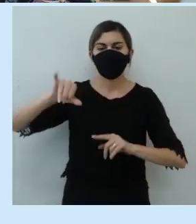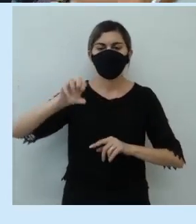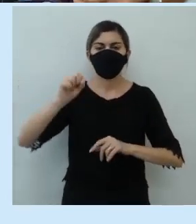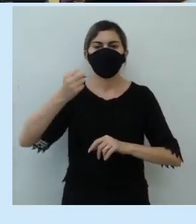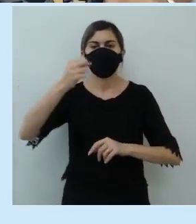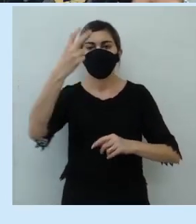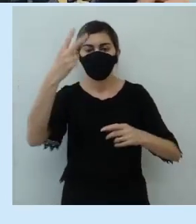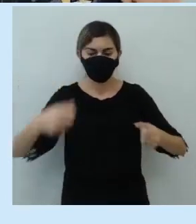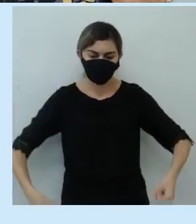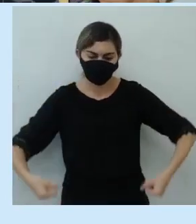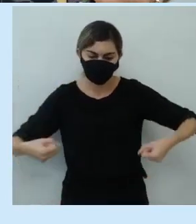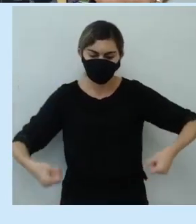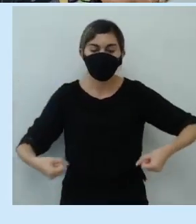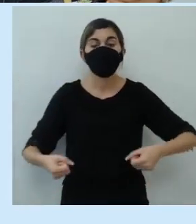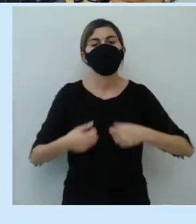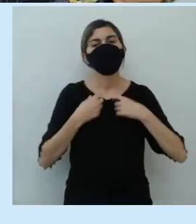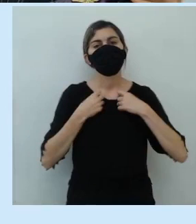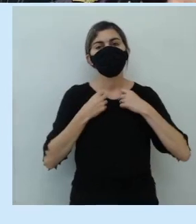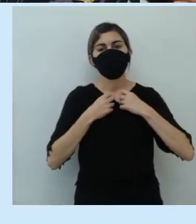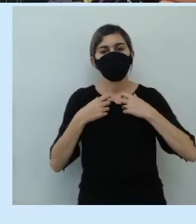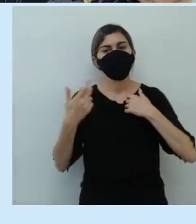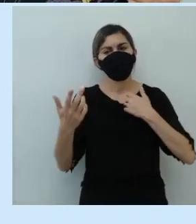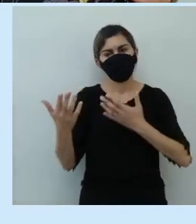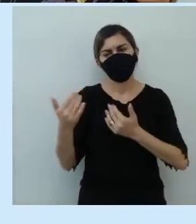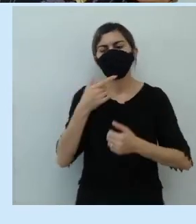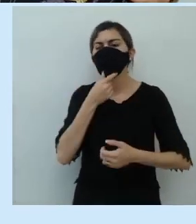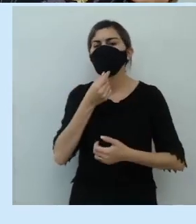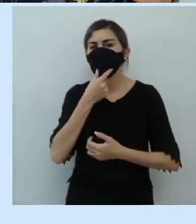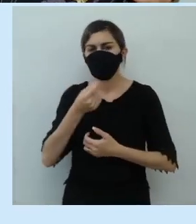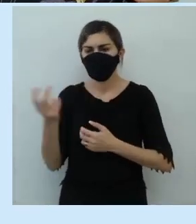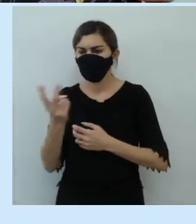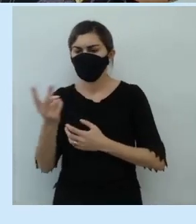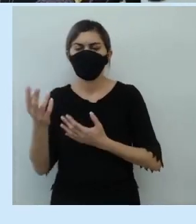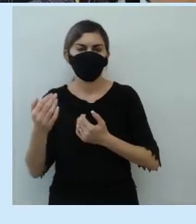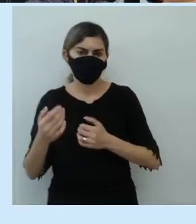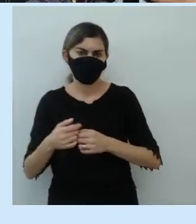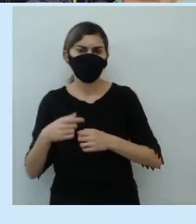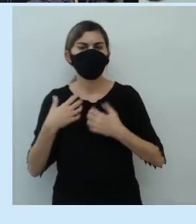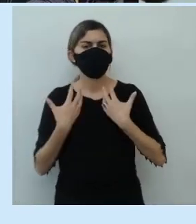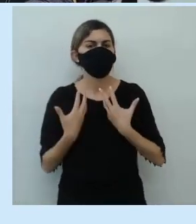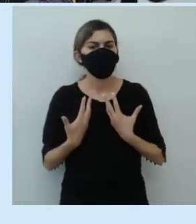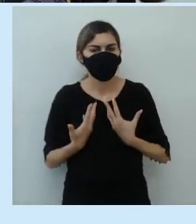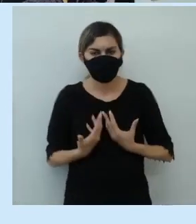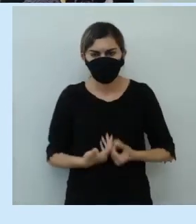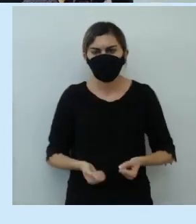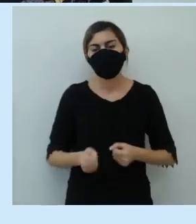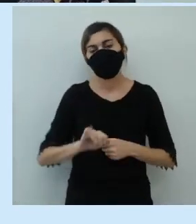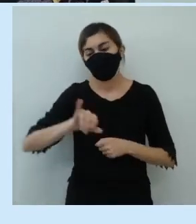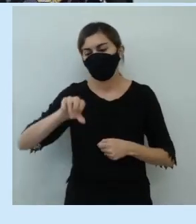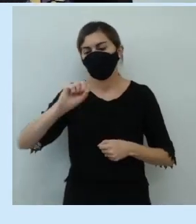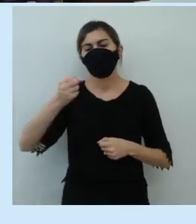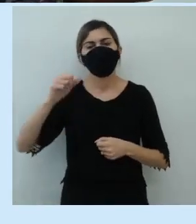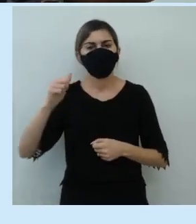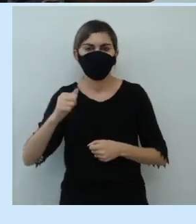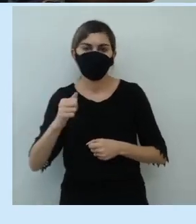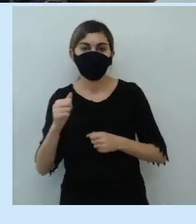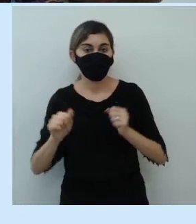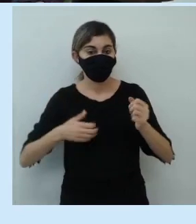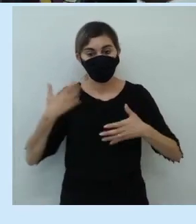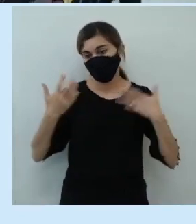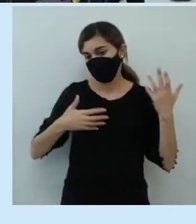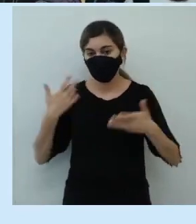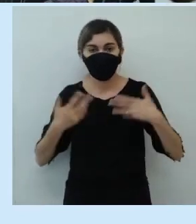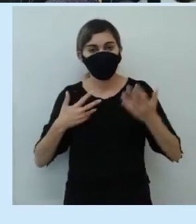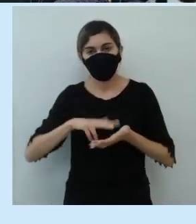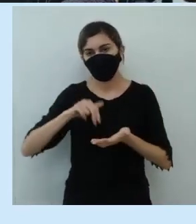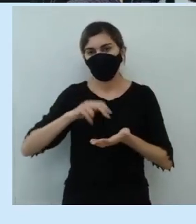trazendo 2 malas grandes. Os rapazes aparentam estar cansados, enquanto Jéssica eufórica.